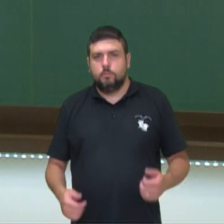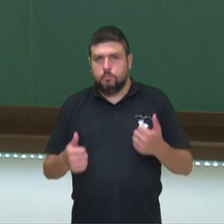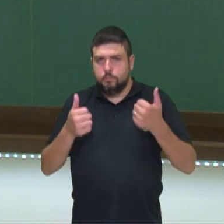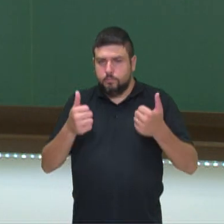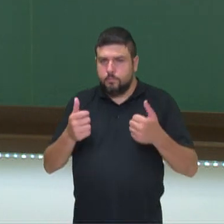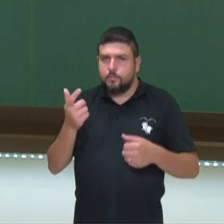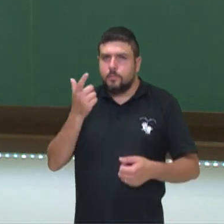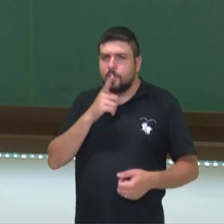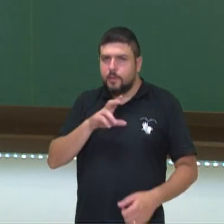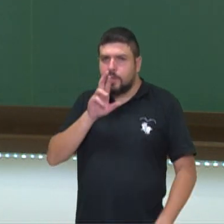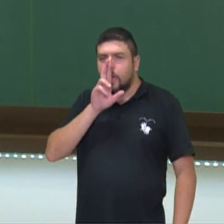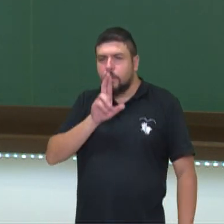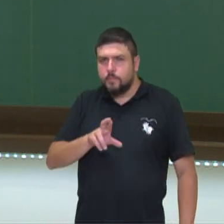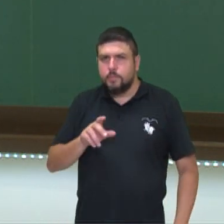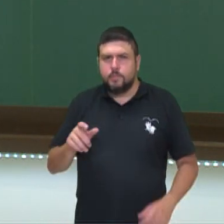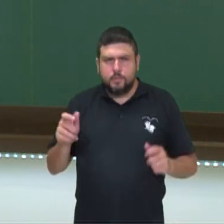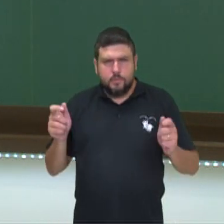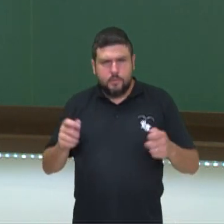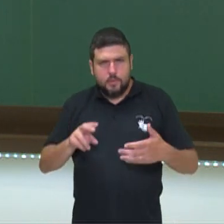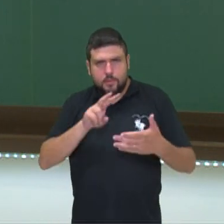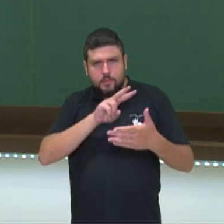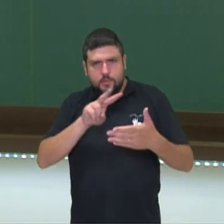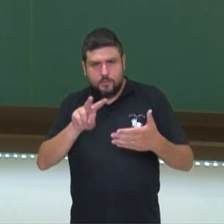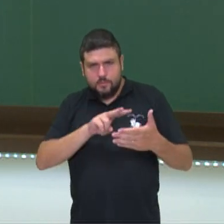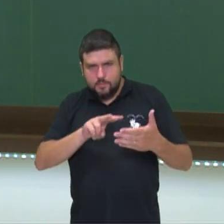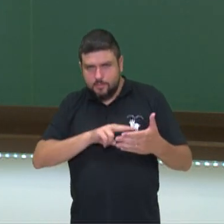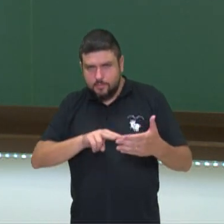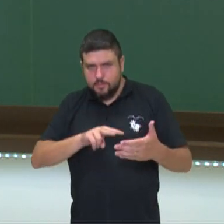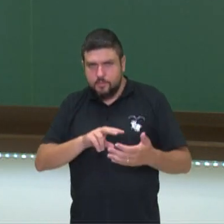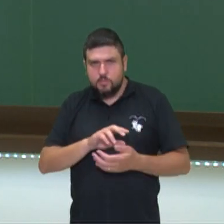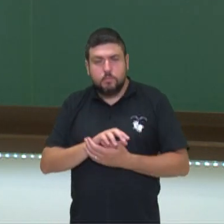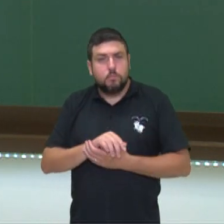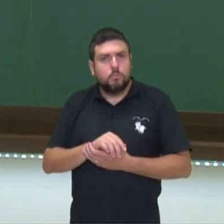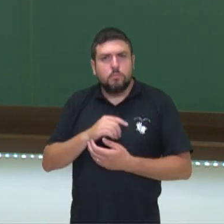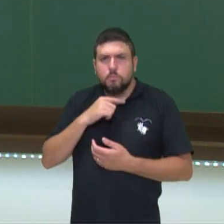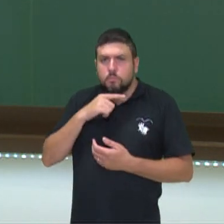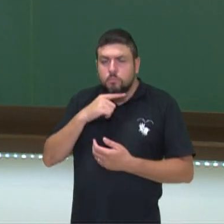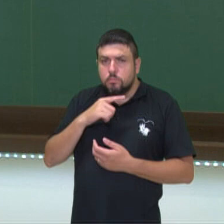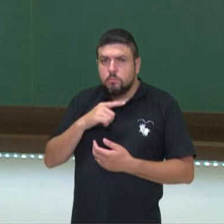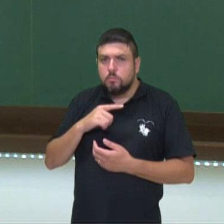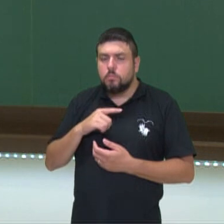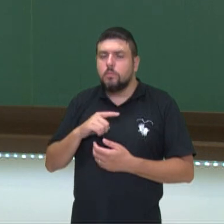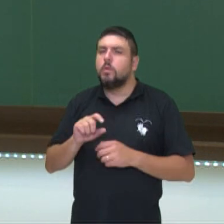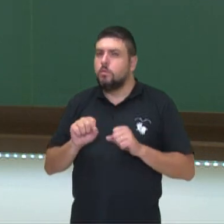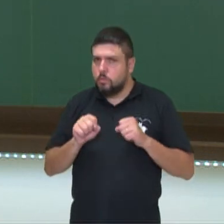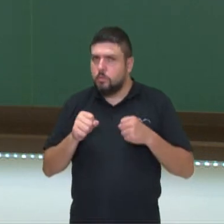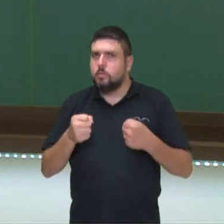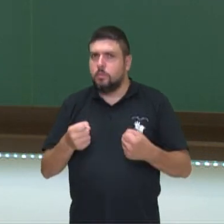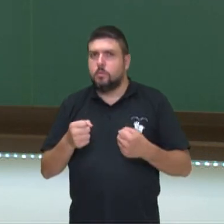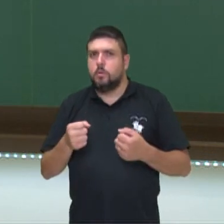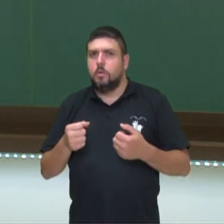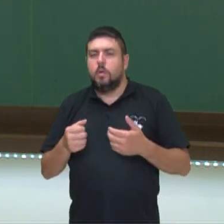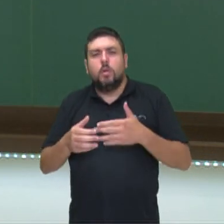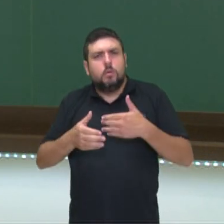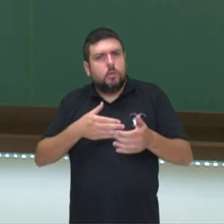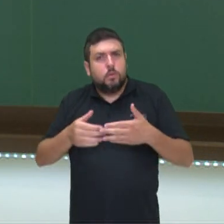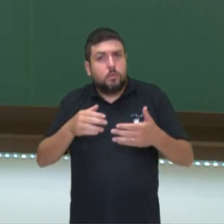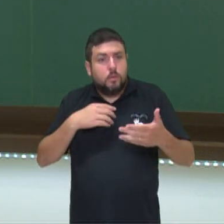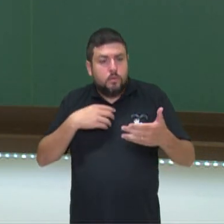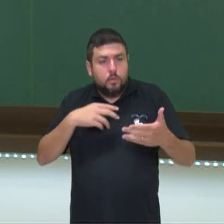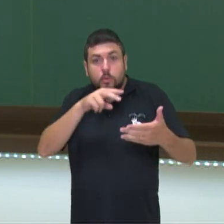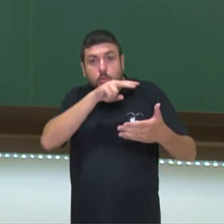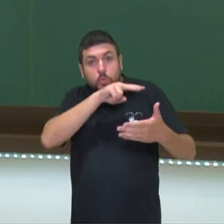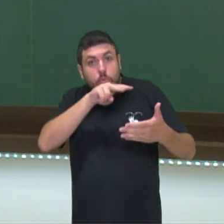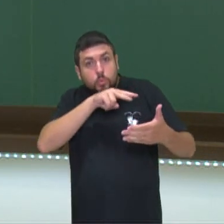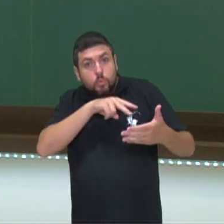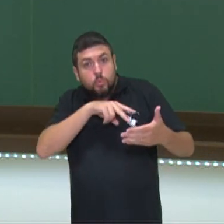Conseguiu responder? Você conseguiu ler todas as alternativas? Não? Então, isso aí. Não importa que você não tenha